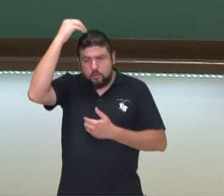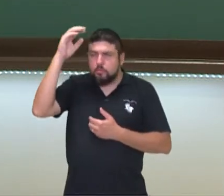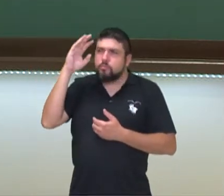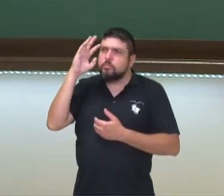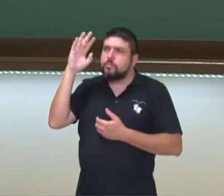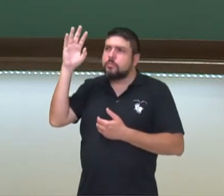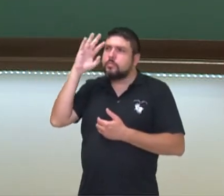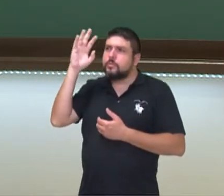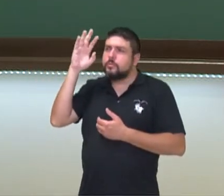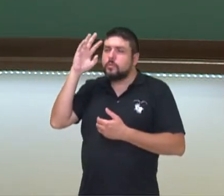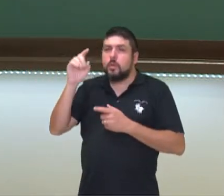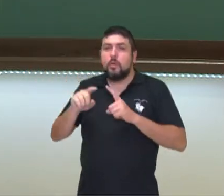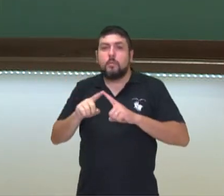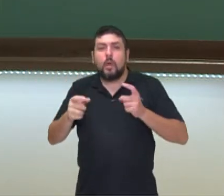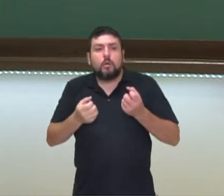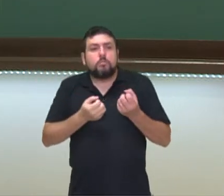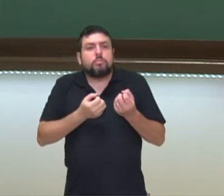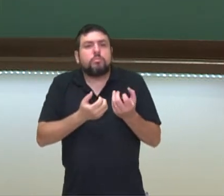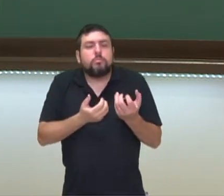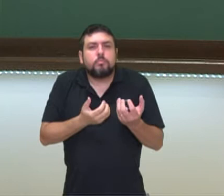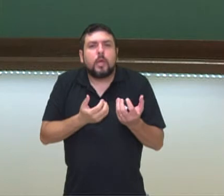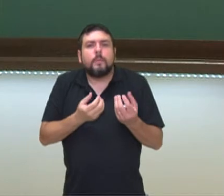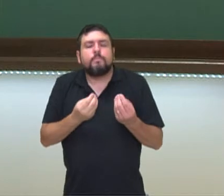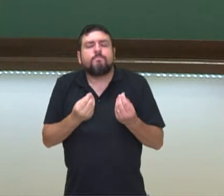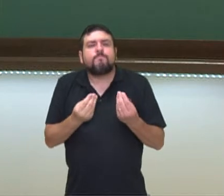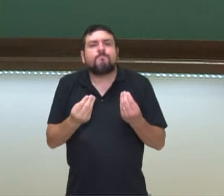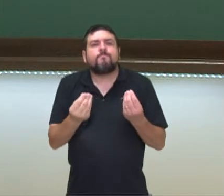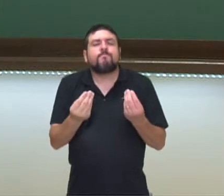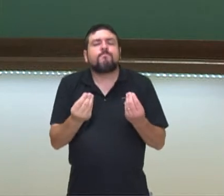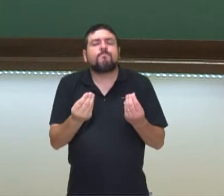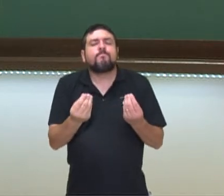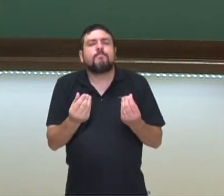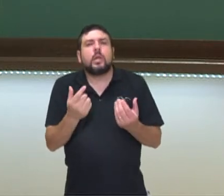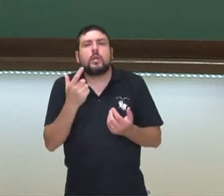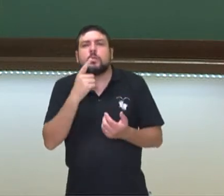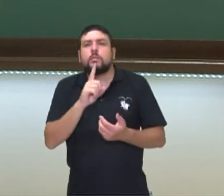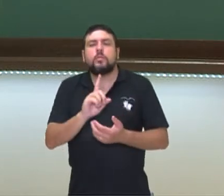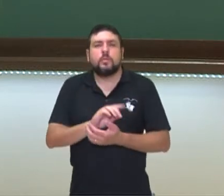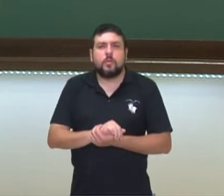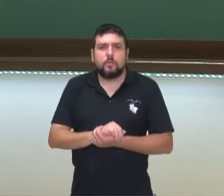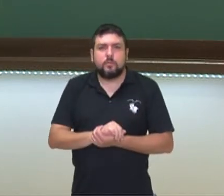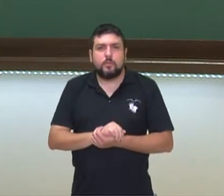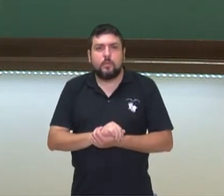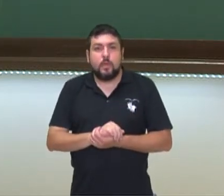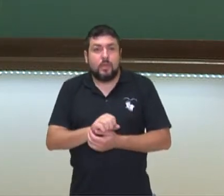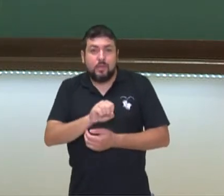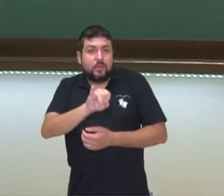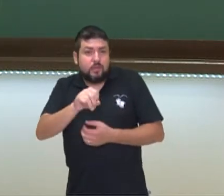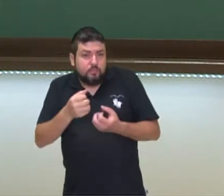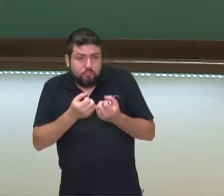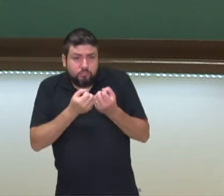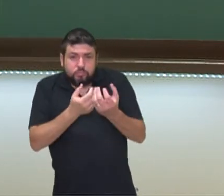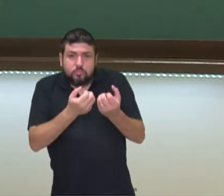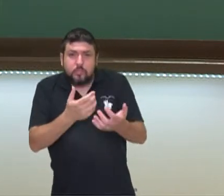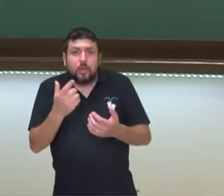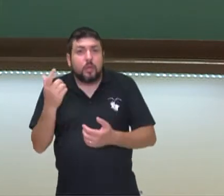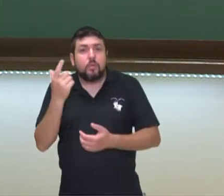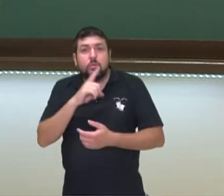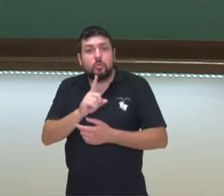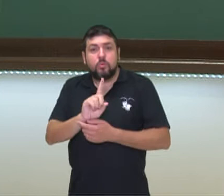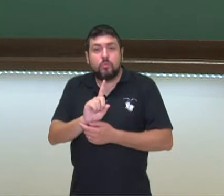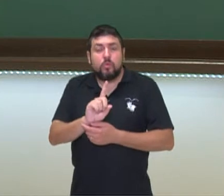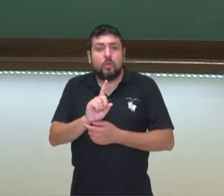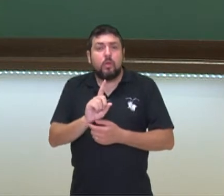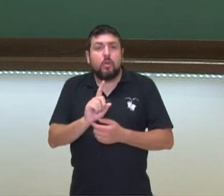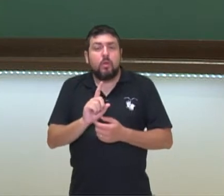essas ideias da maneira que você julga mais adequado. Então, se a sua mensagem não chegar até as pessoas para quem essas